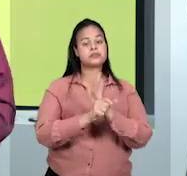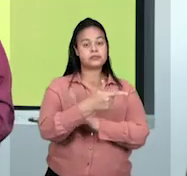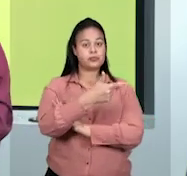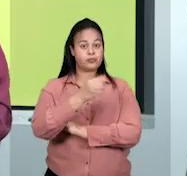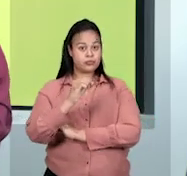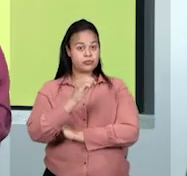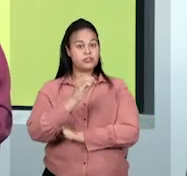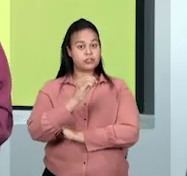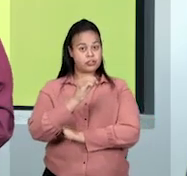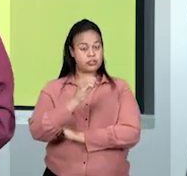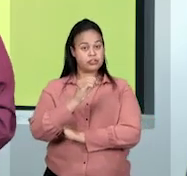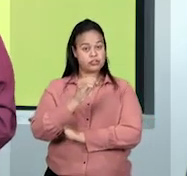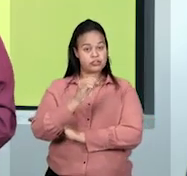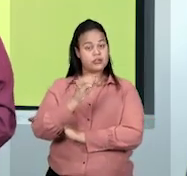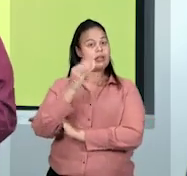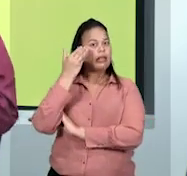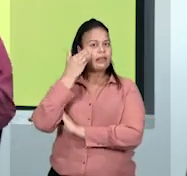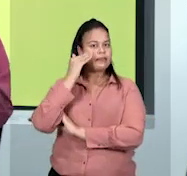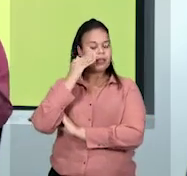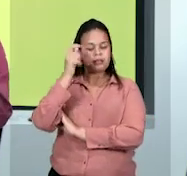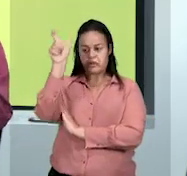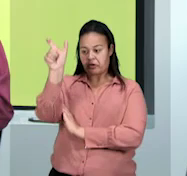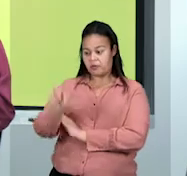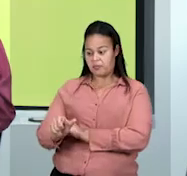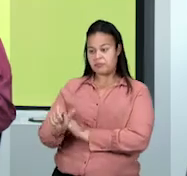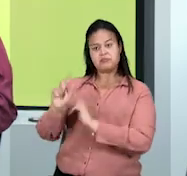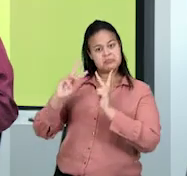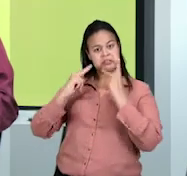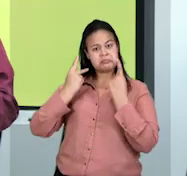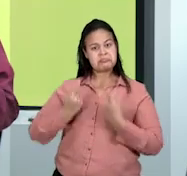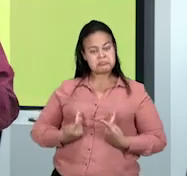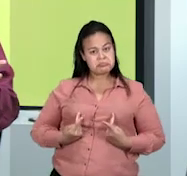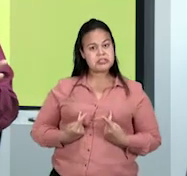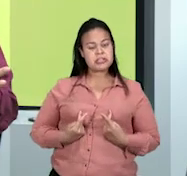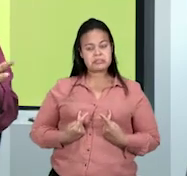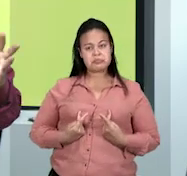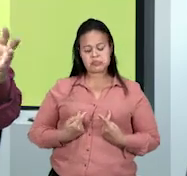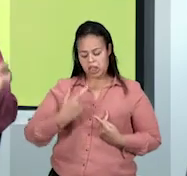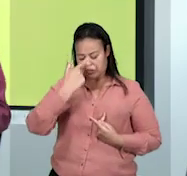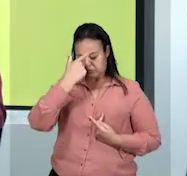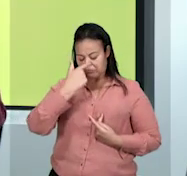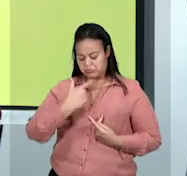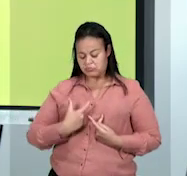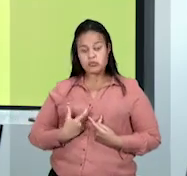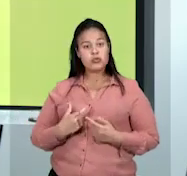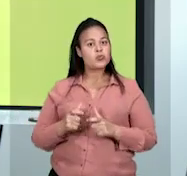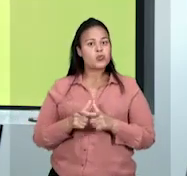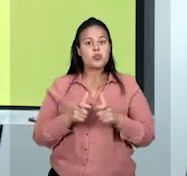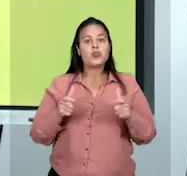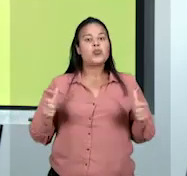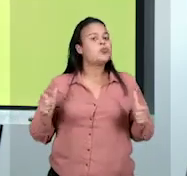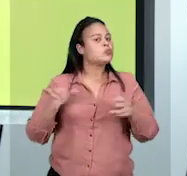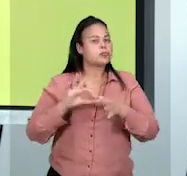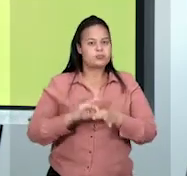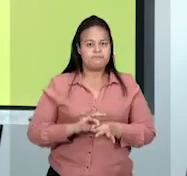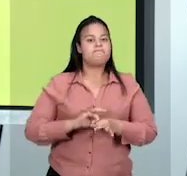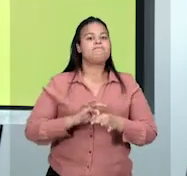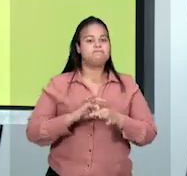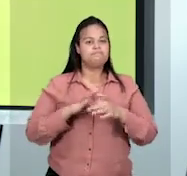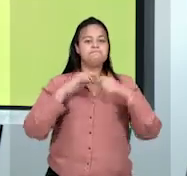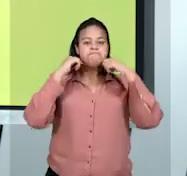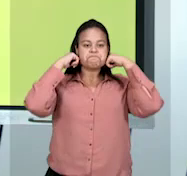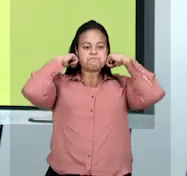compreender o comportamento humano em toda a sua extensão.